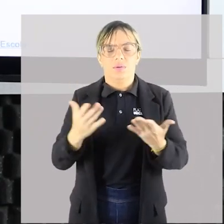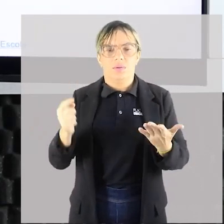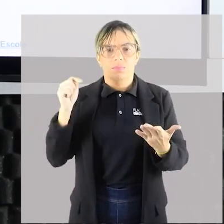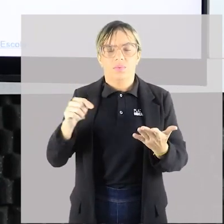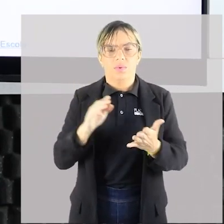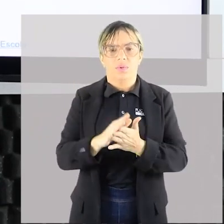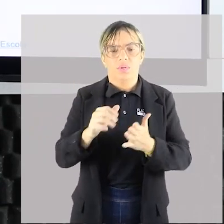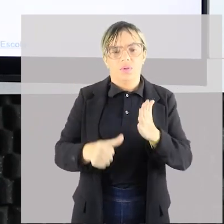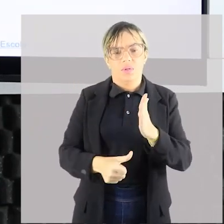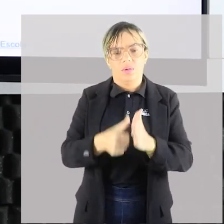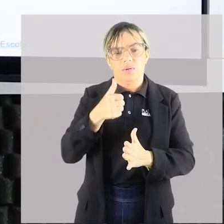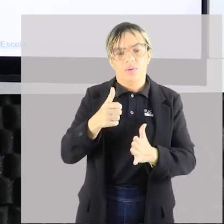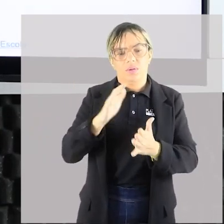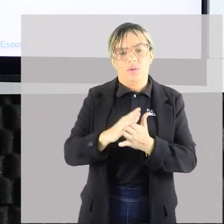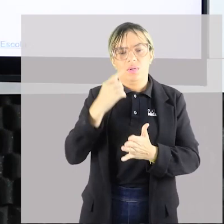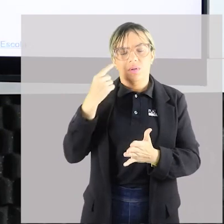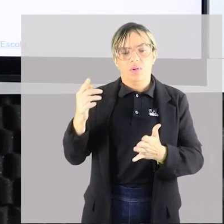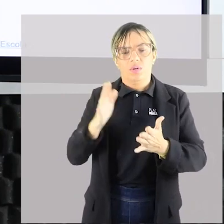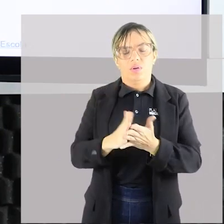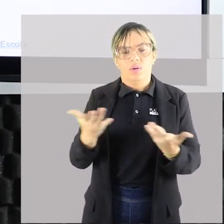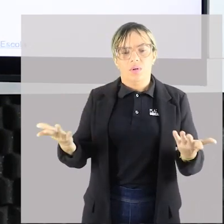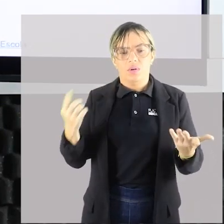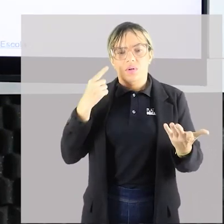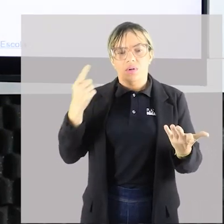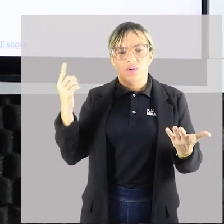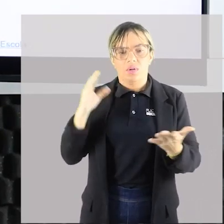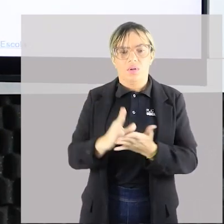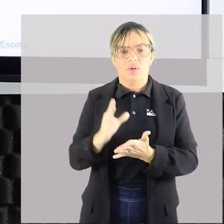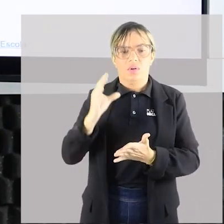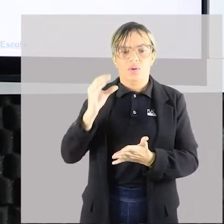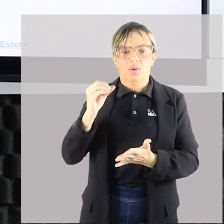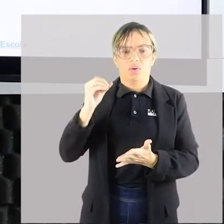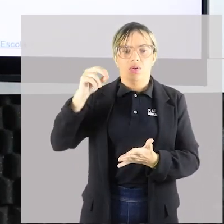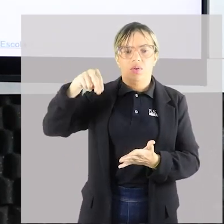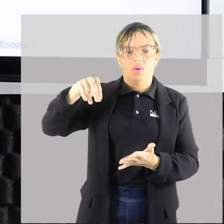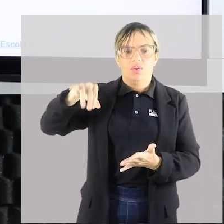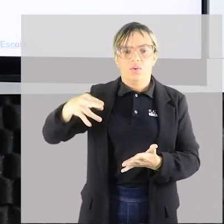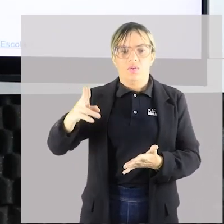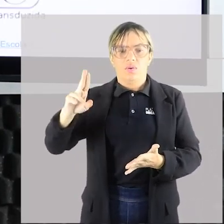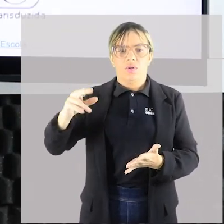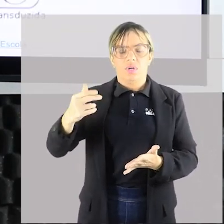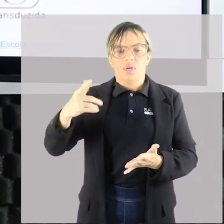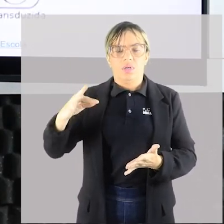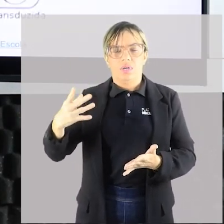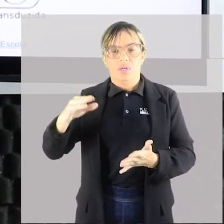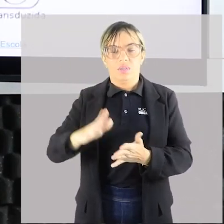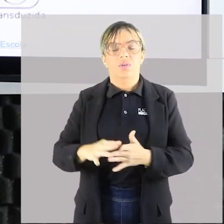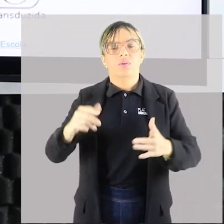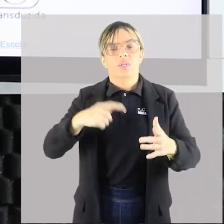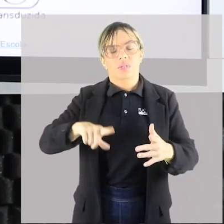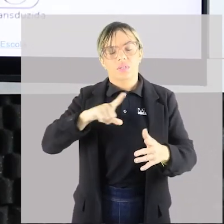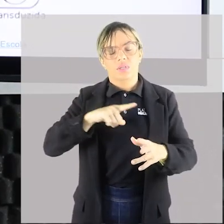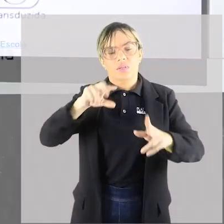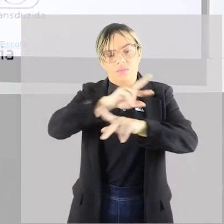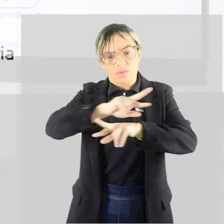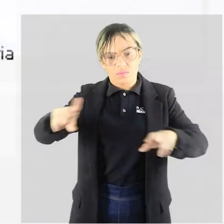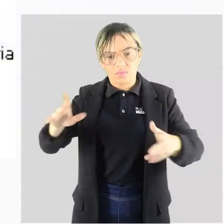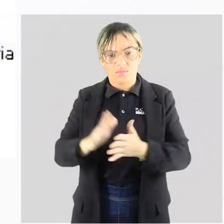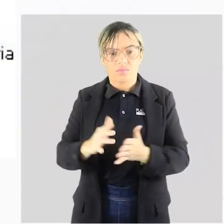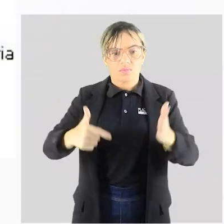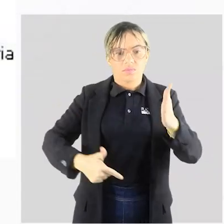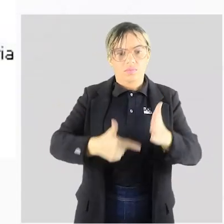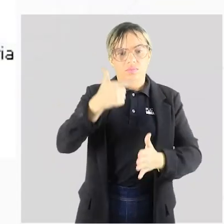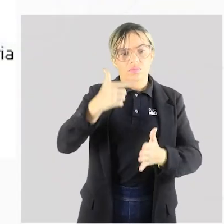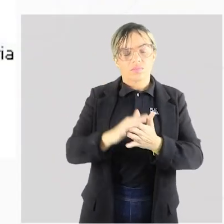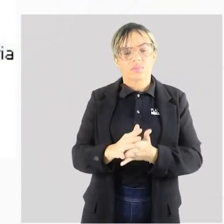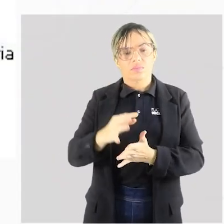primeiro aí que a gente colocou com variação foi a conjugação, tá bom? O segundo que a gente vai